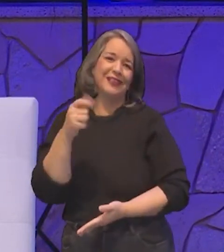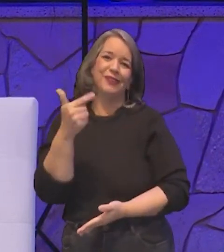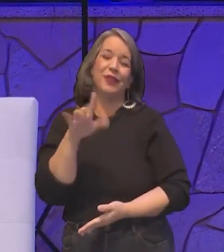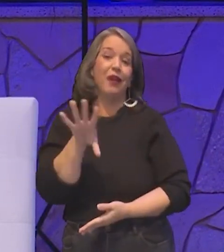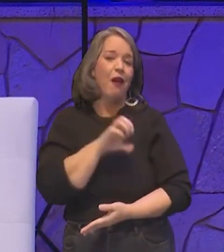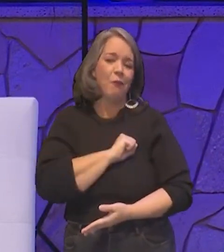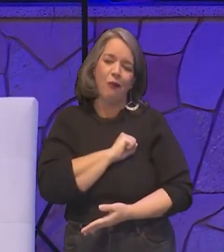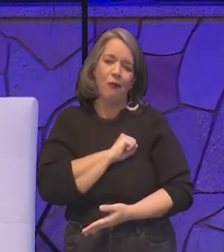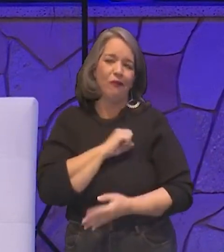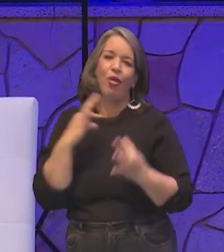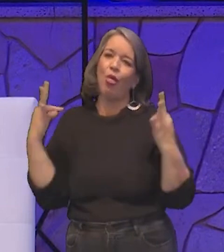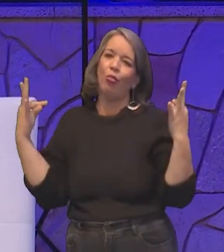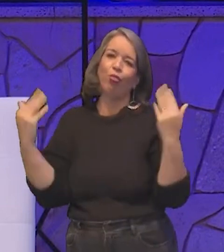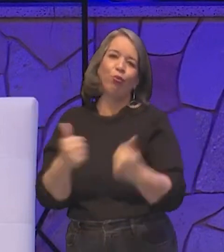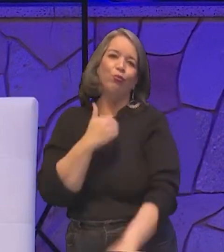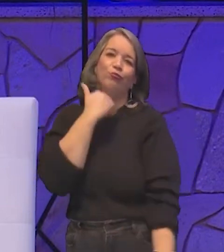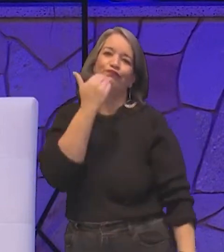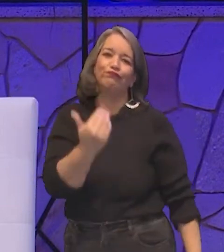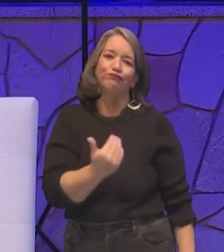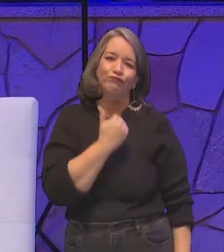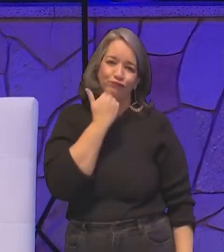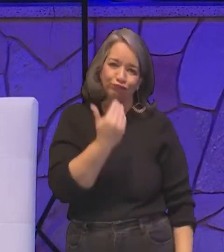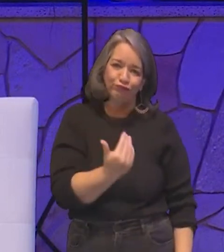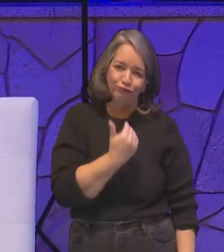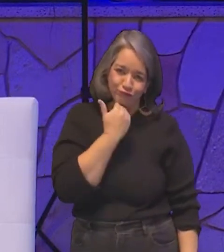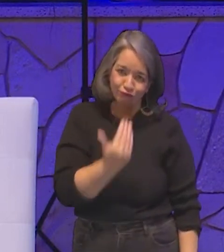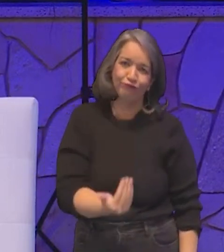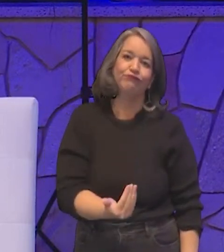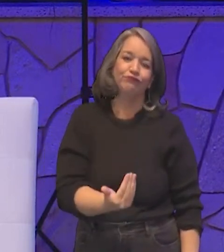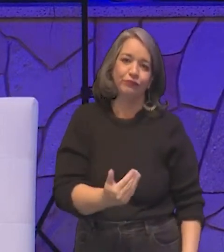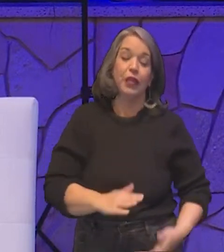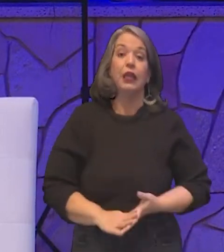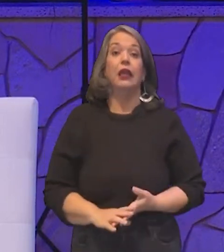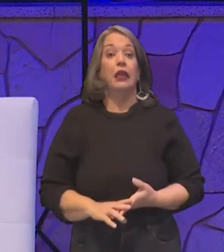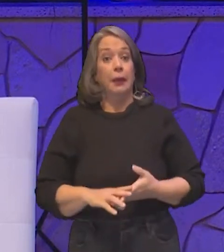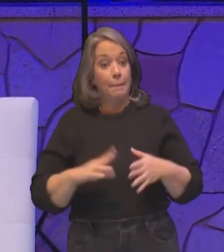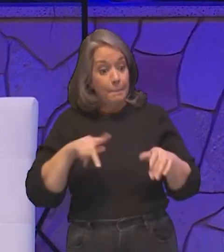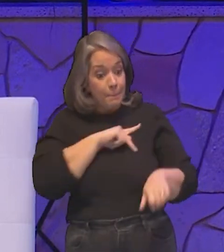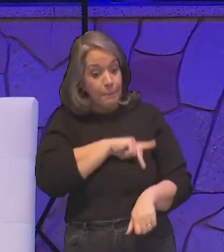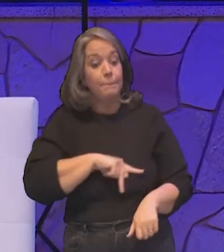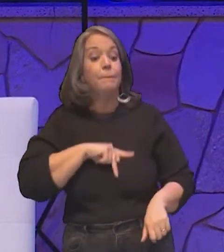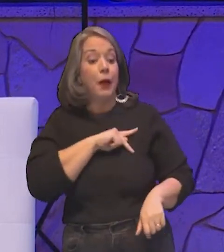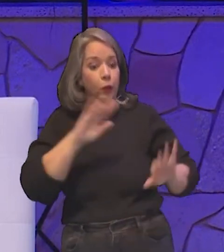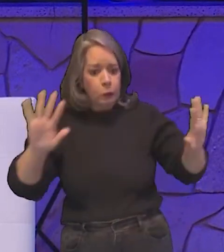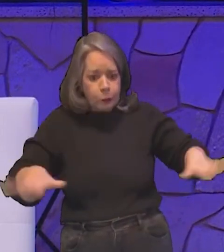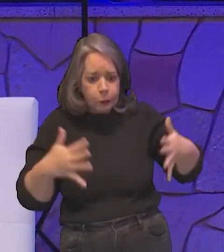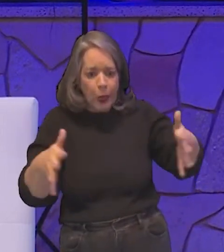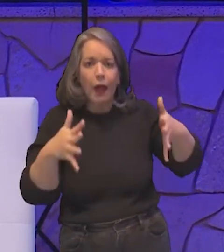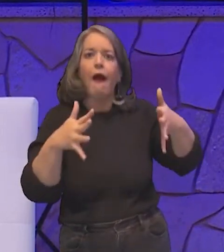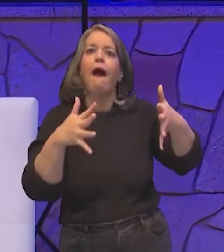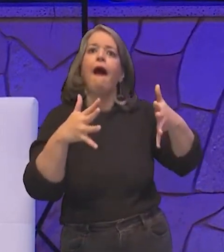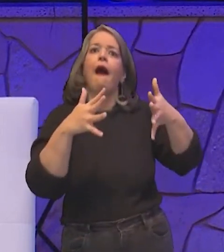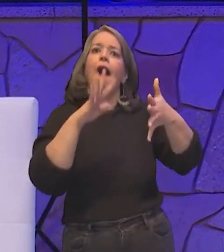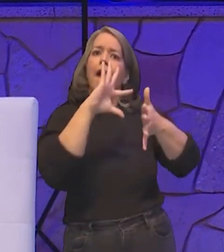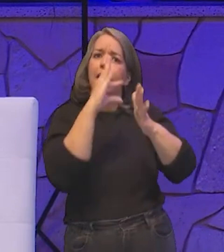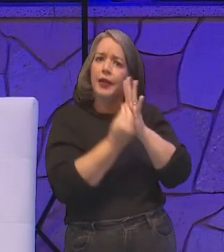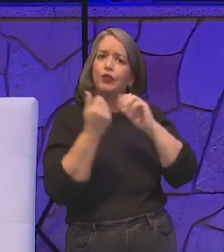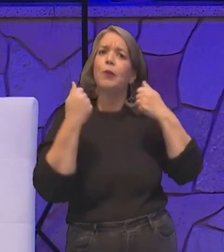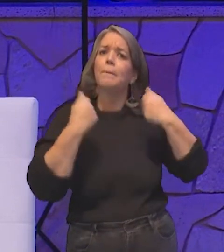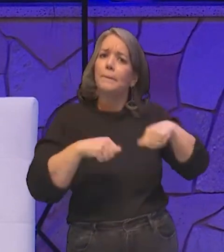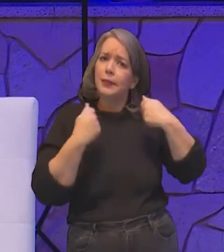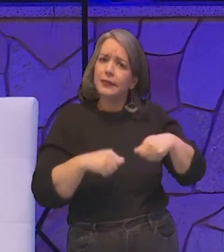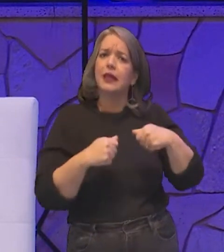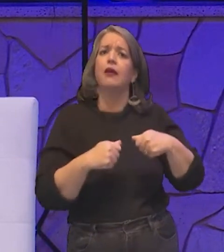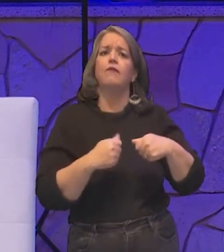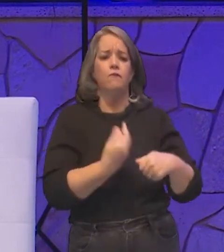de estar unânime. Alguns historiadores indicam que a igreja em Roma foi plantada